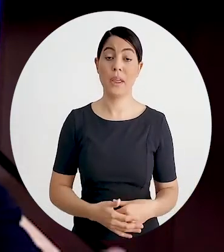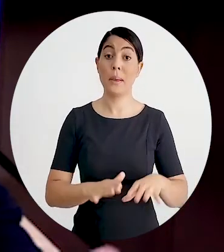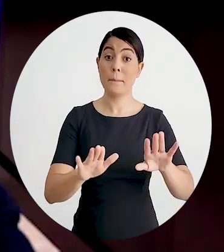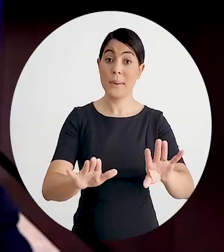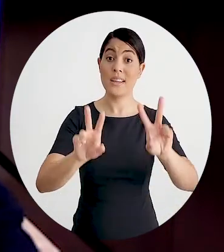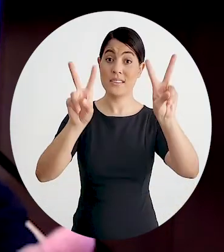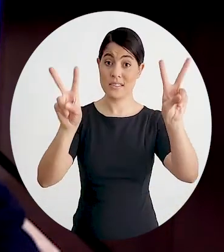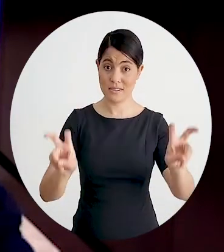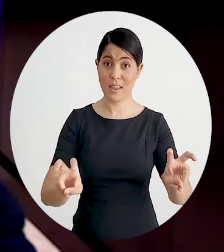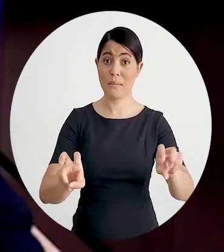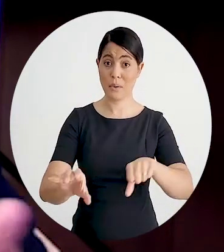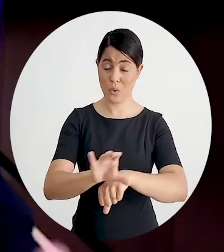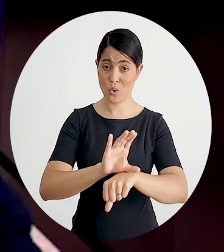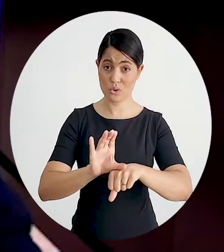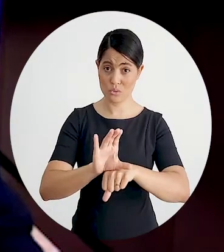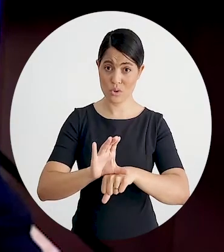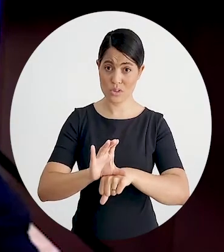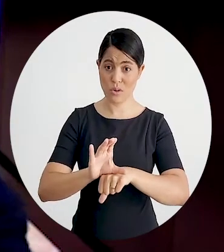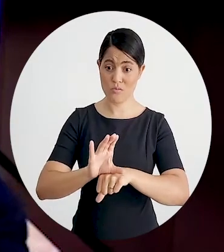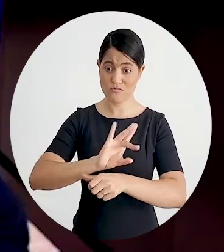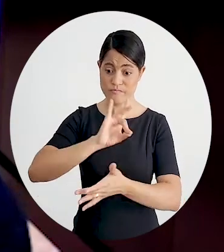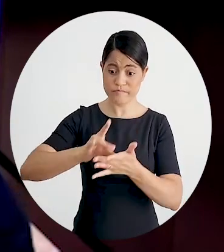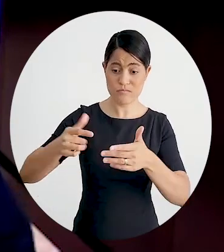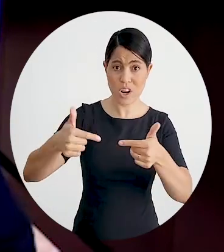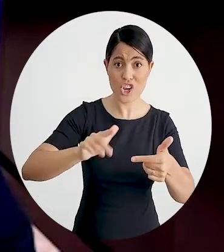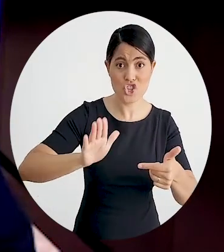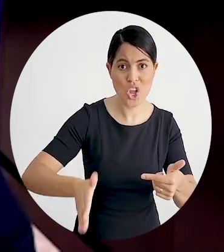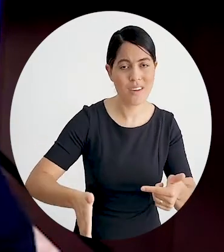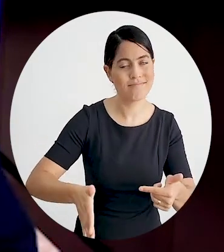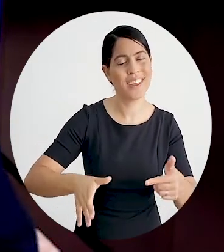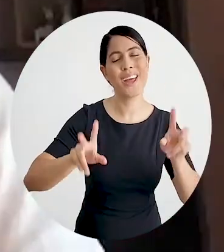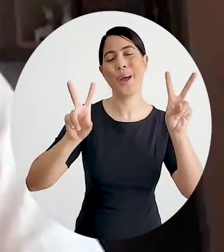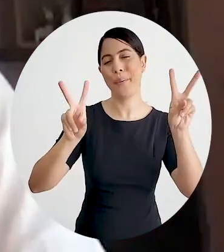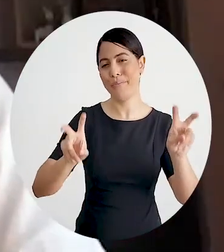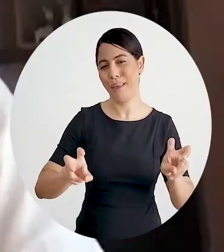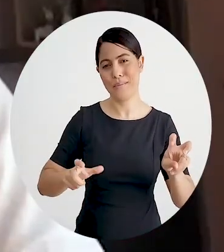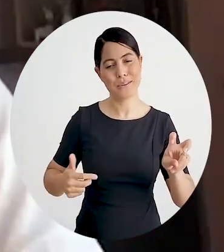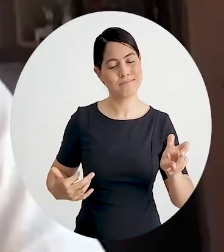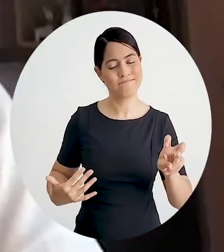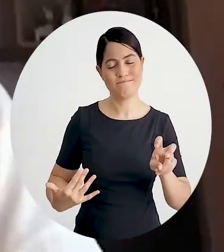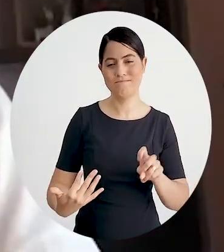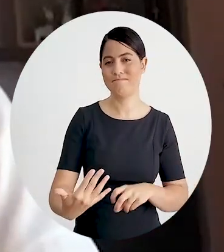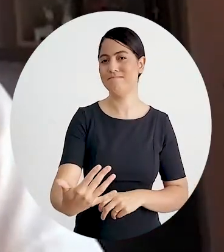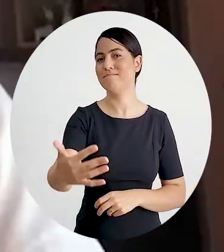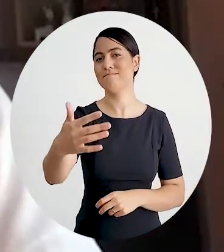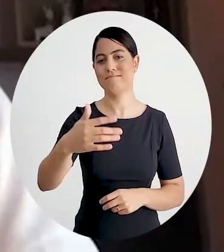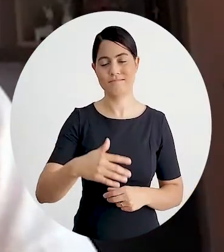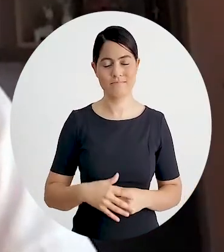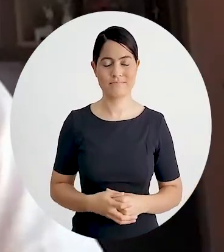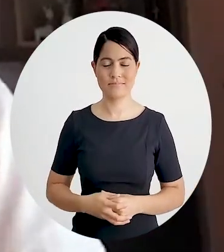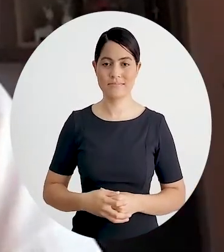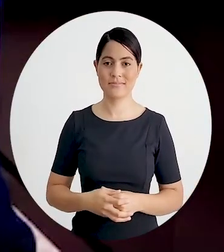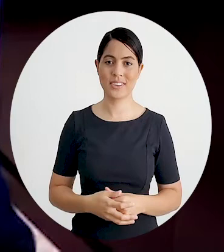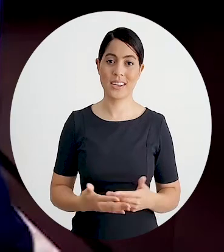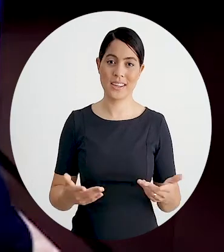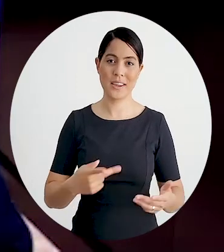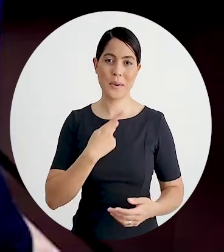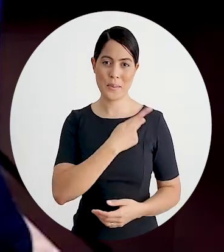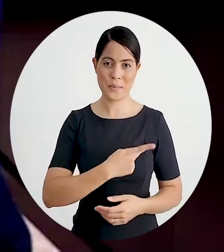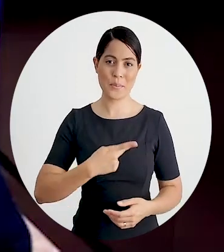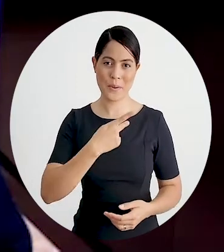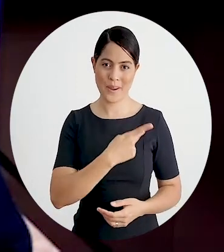um tema sempre em aberto. Eu diria que a Constituição funcionaria, como diria o